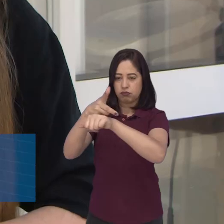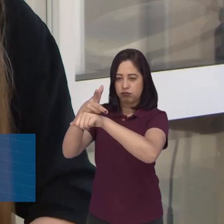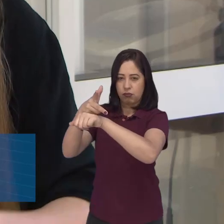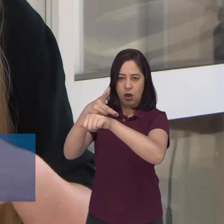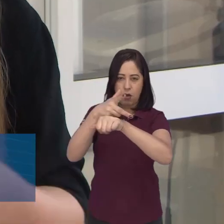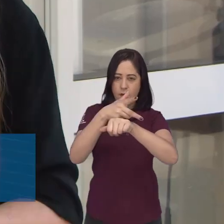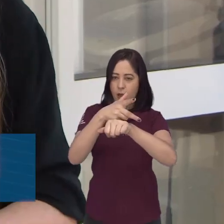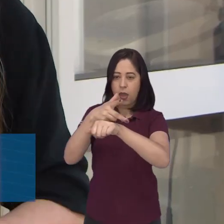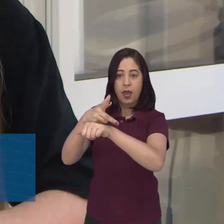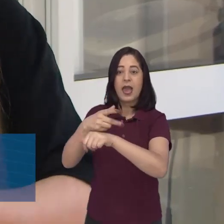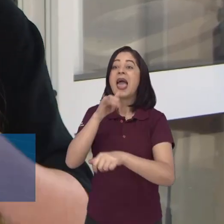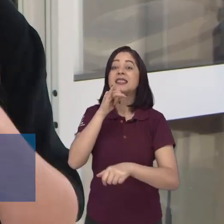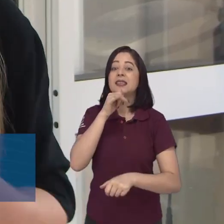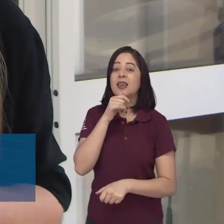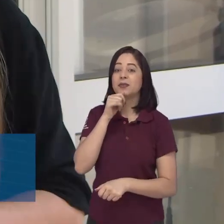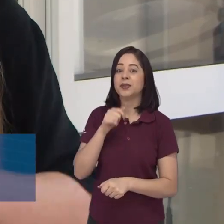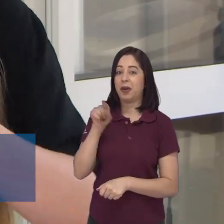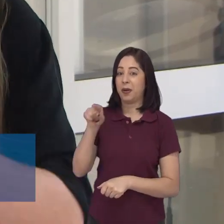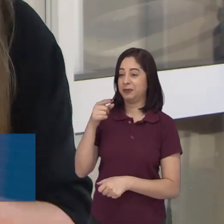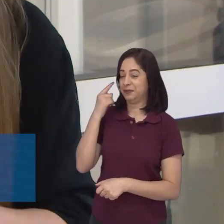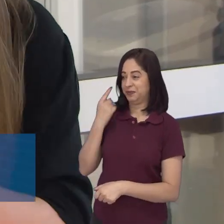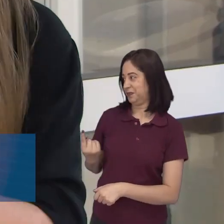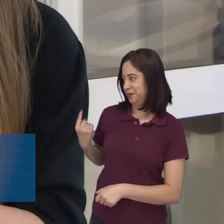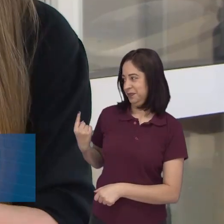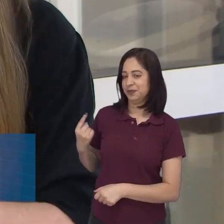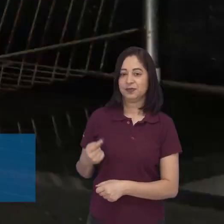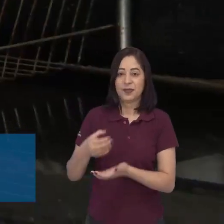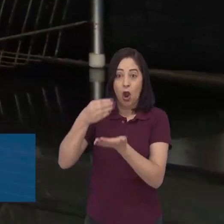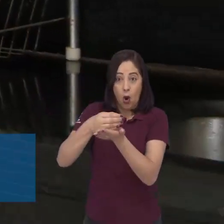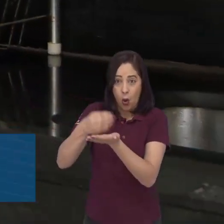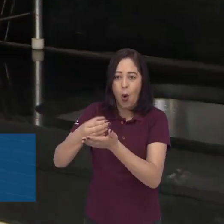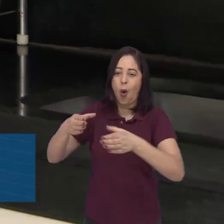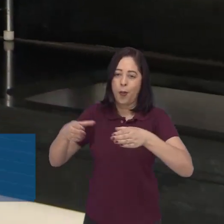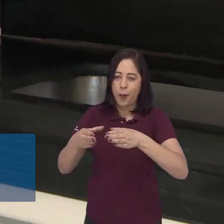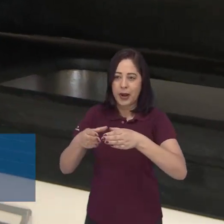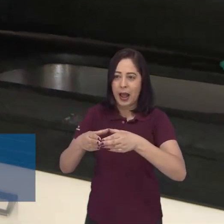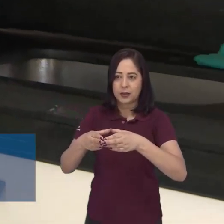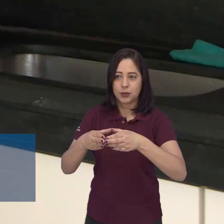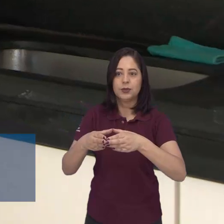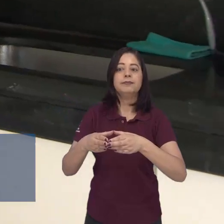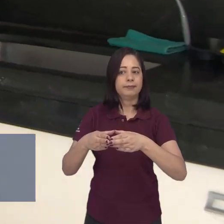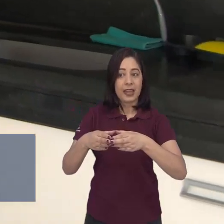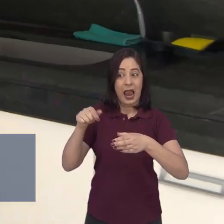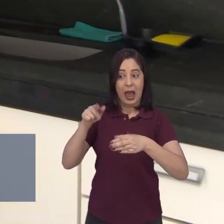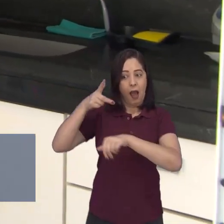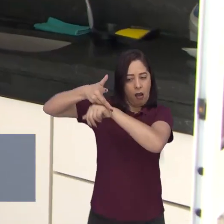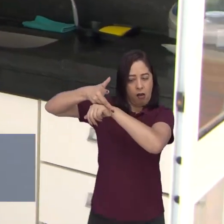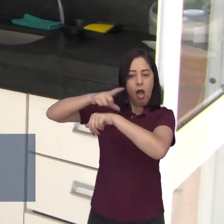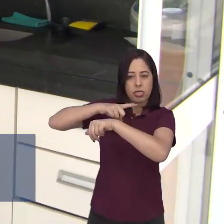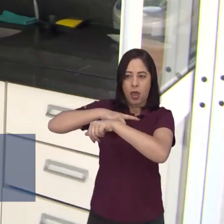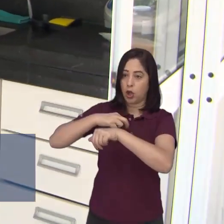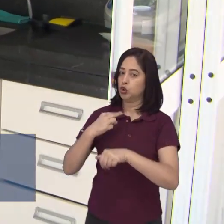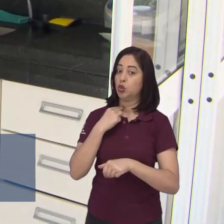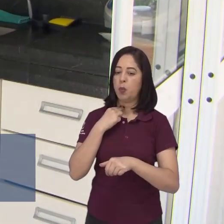comuns também. Tem várias, até, por exemplo, a louça, porque cada um cuida da sua louça. Então, tem câmera na cozinha e